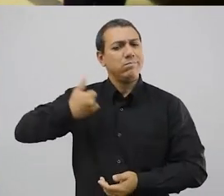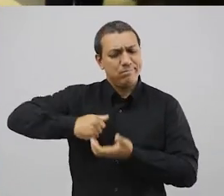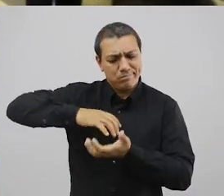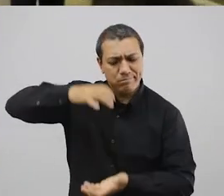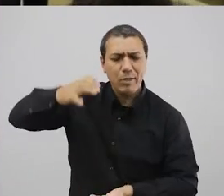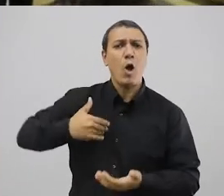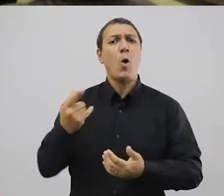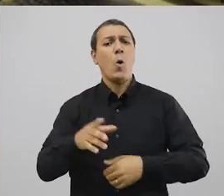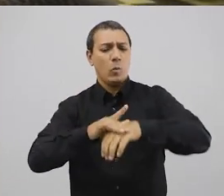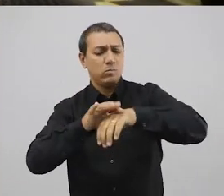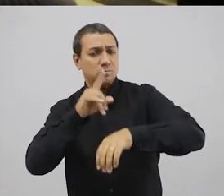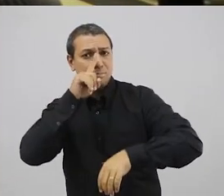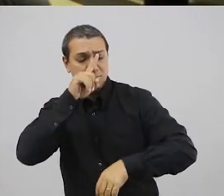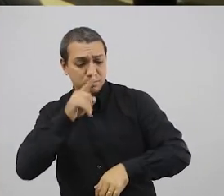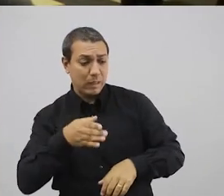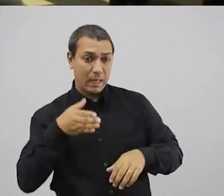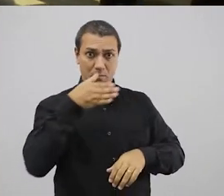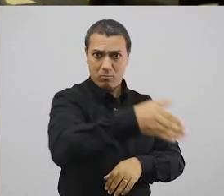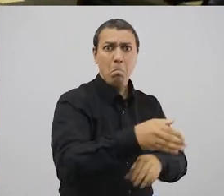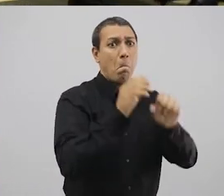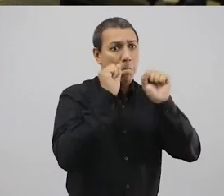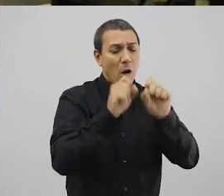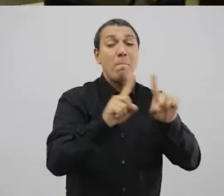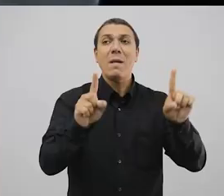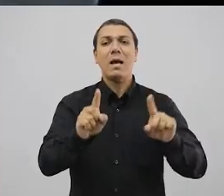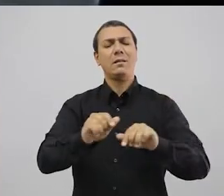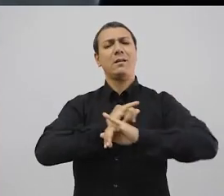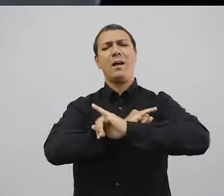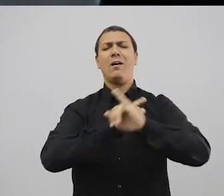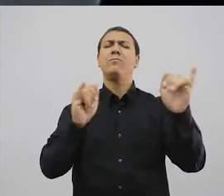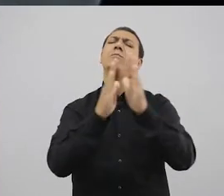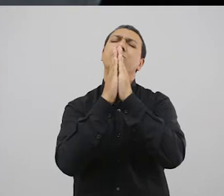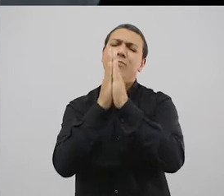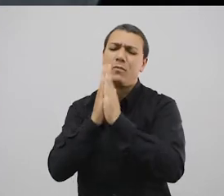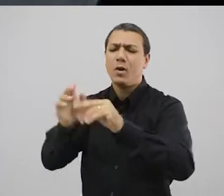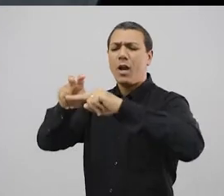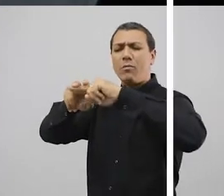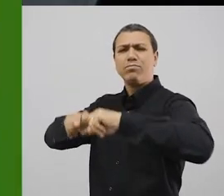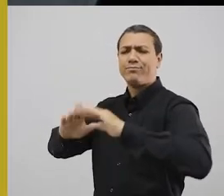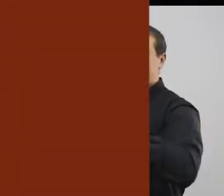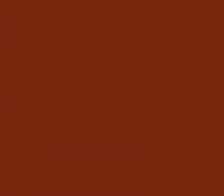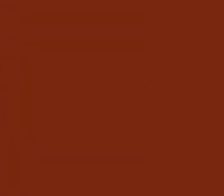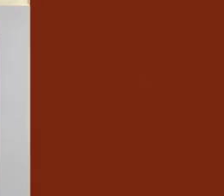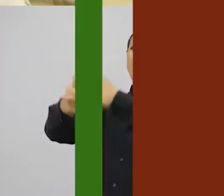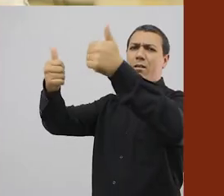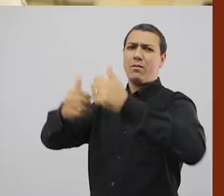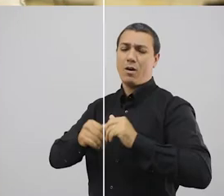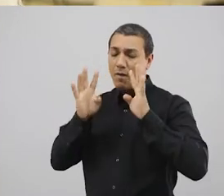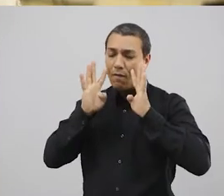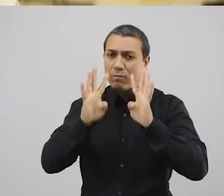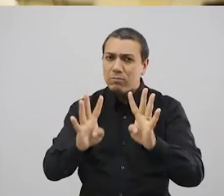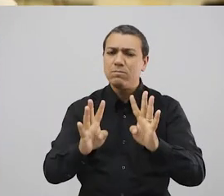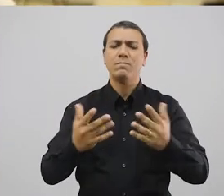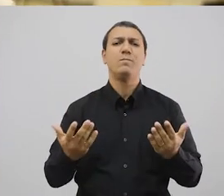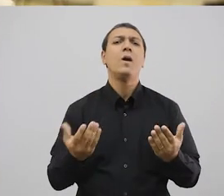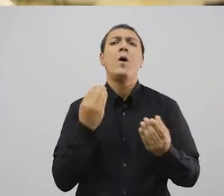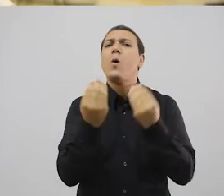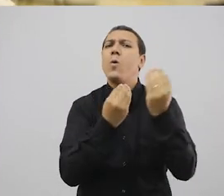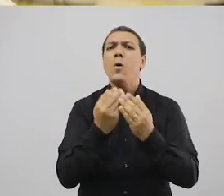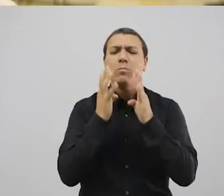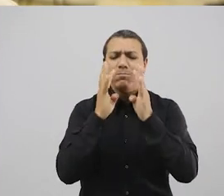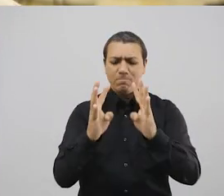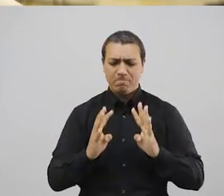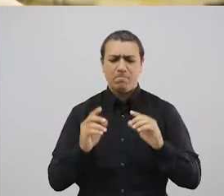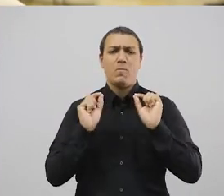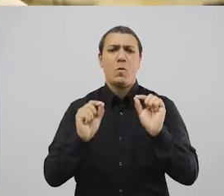presentes nas atividades religiosas é indicado que elas permaneçam em casa e evitem o contato a nossa exortação é sempre de que